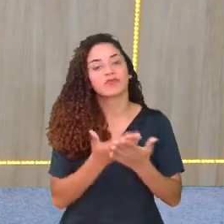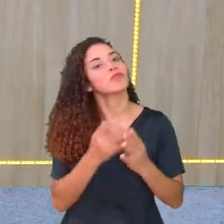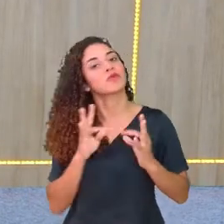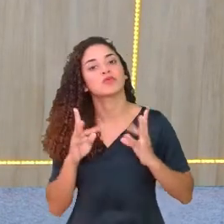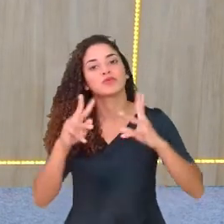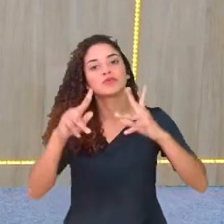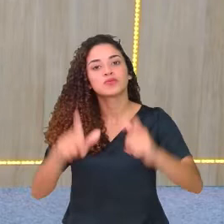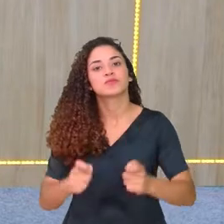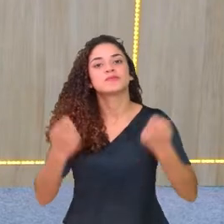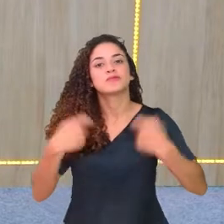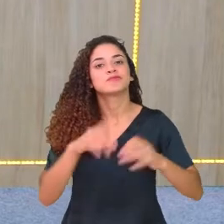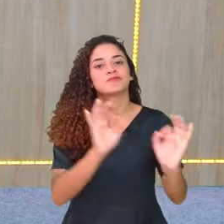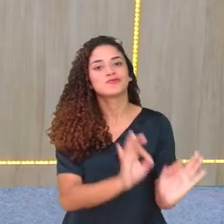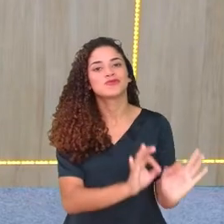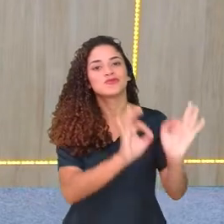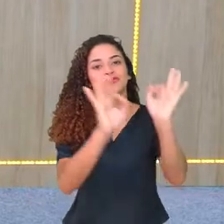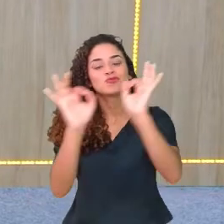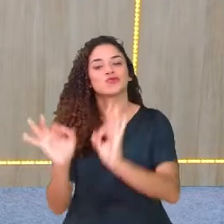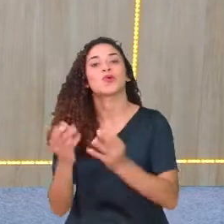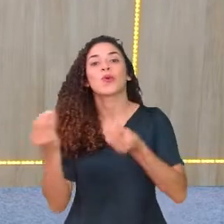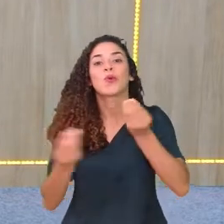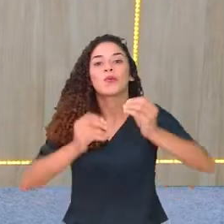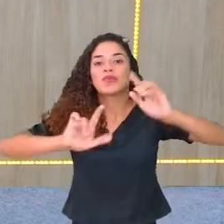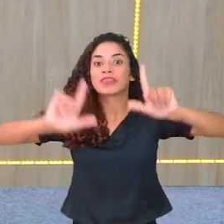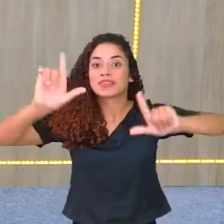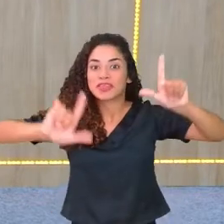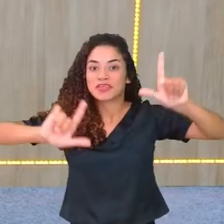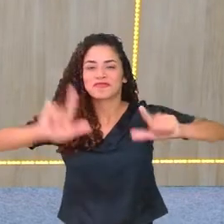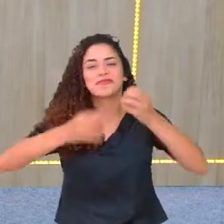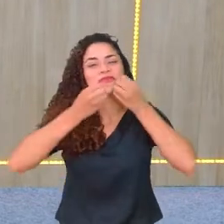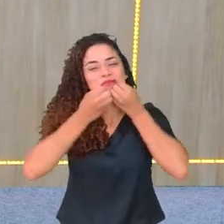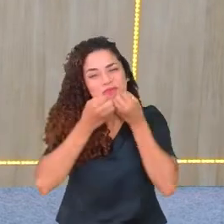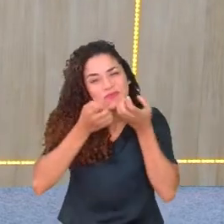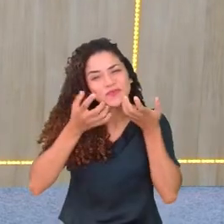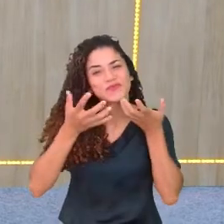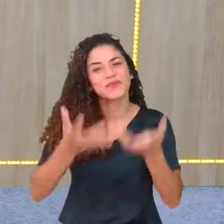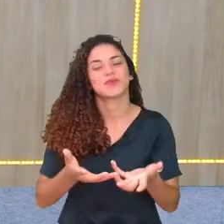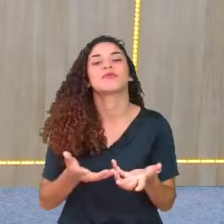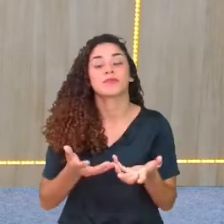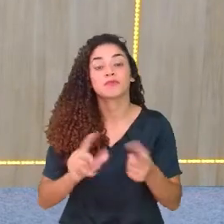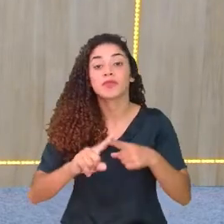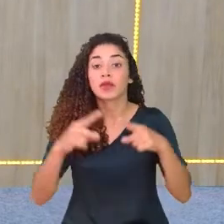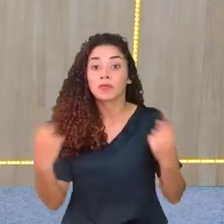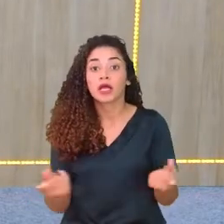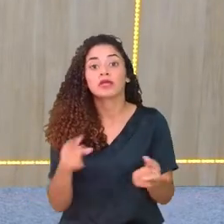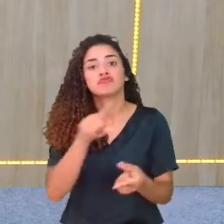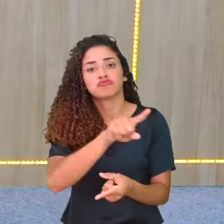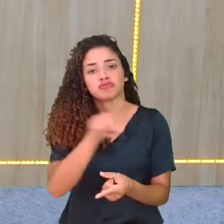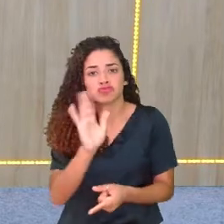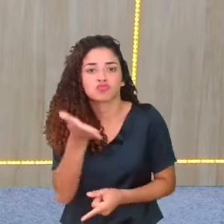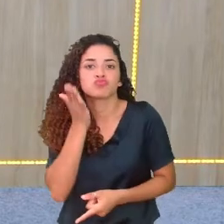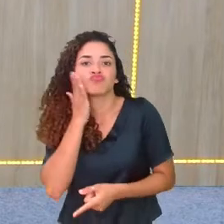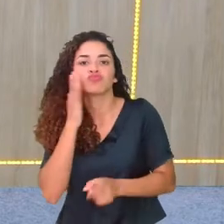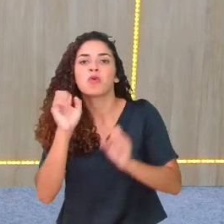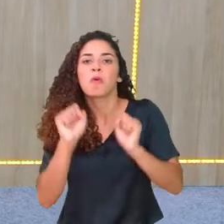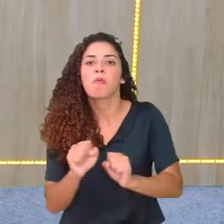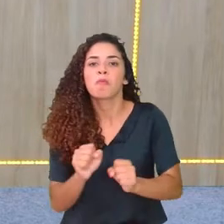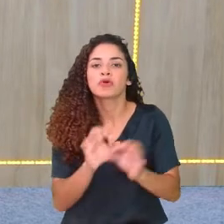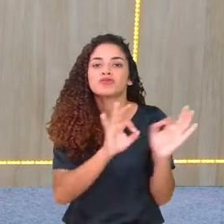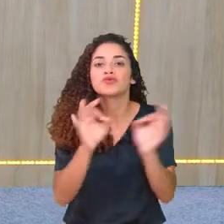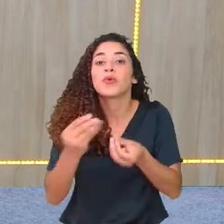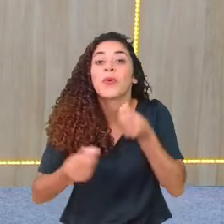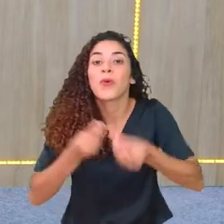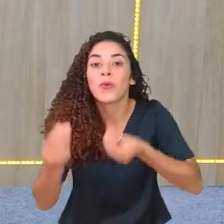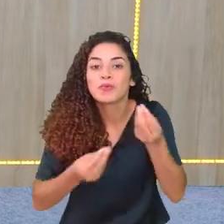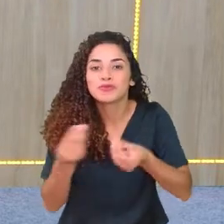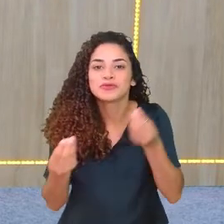devem estar assistindo nesse momento pela TV. Que bom, pessoal! Mas todo mundo já sabe que pode assistir a nossa aula